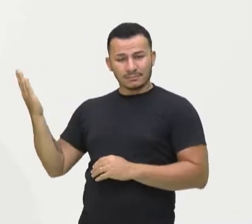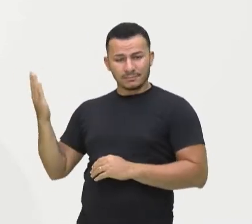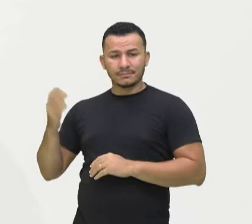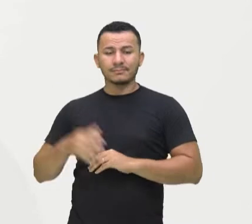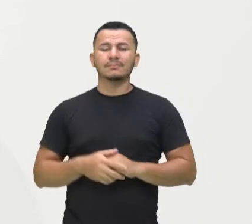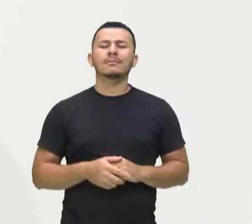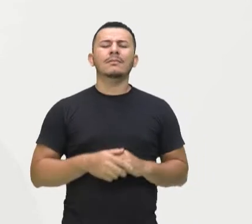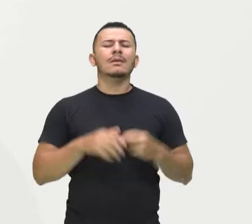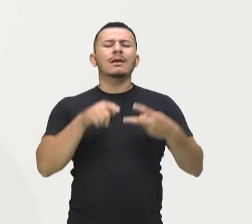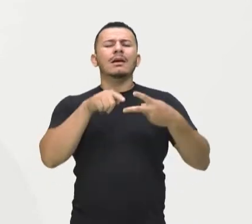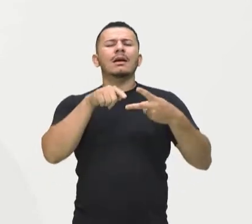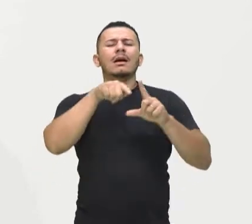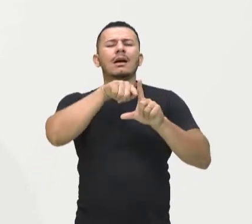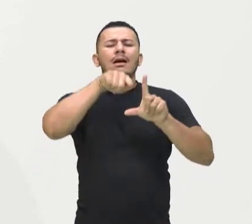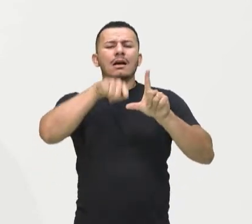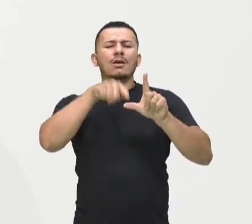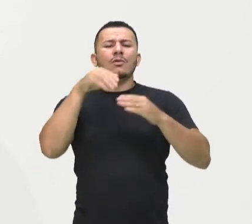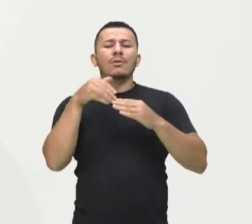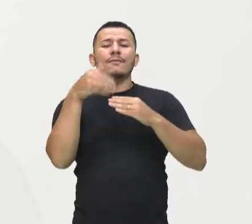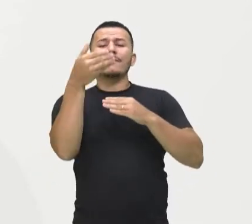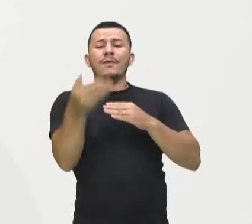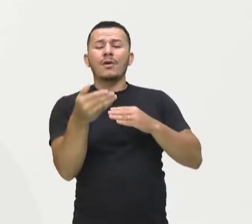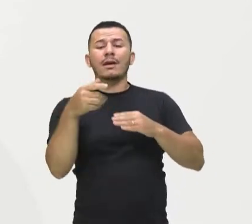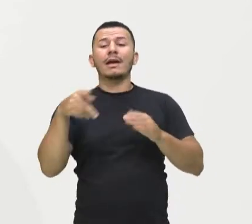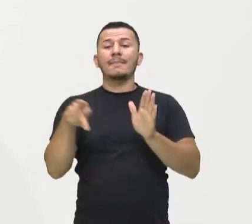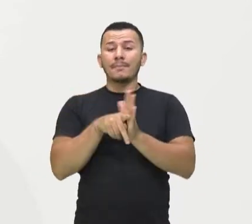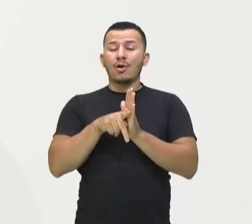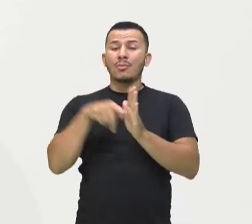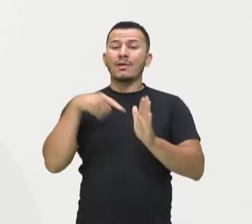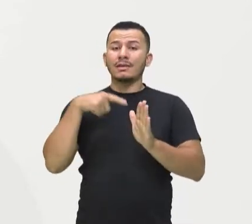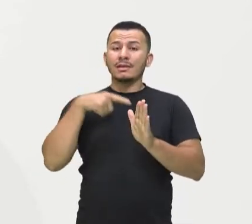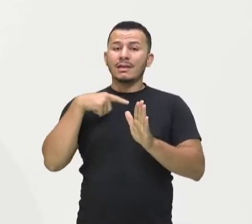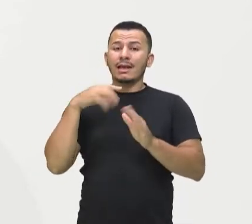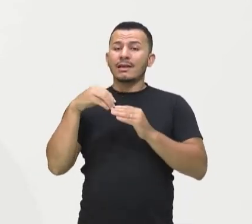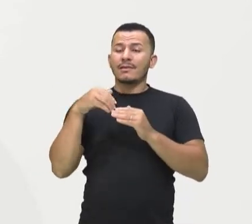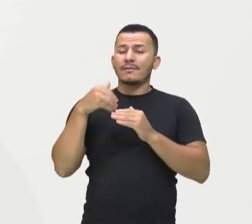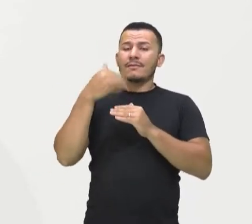ângulo externo é aquele que se forma quando